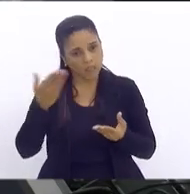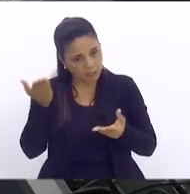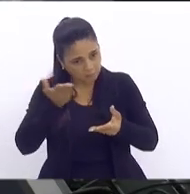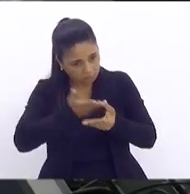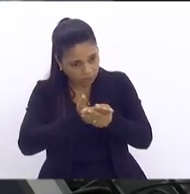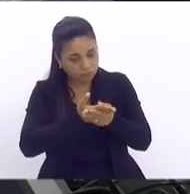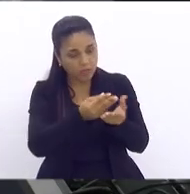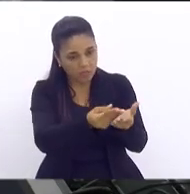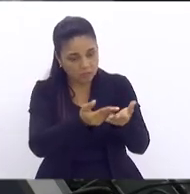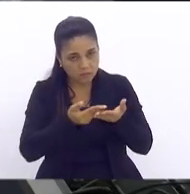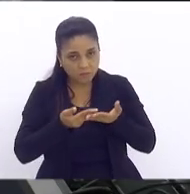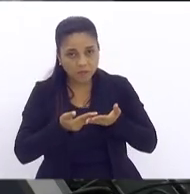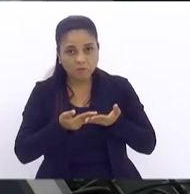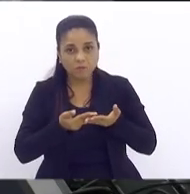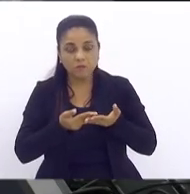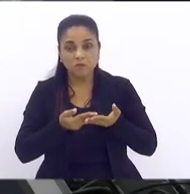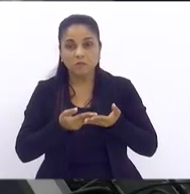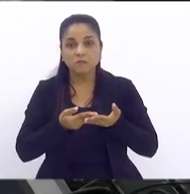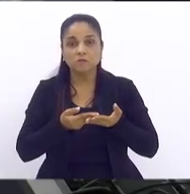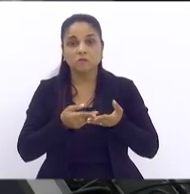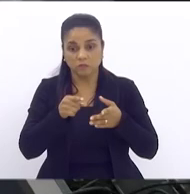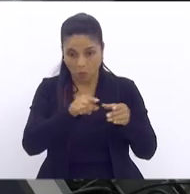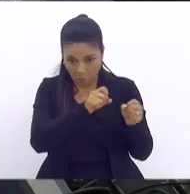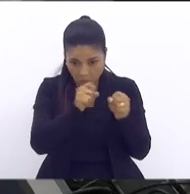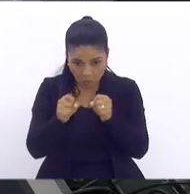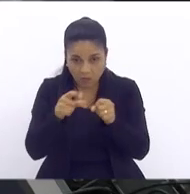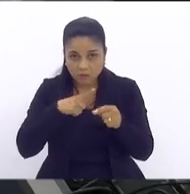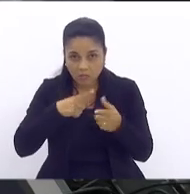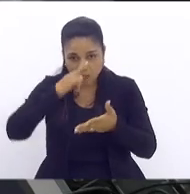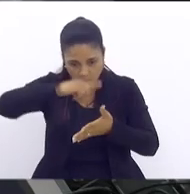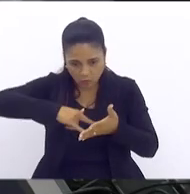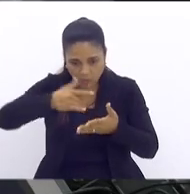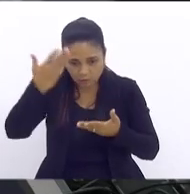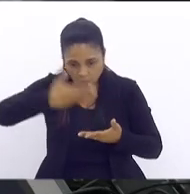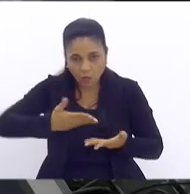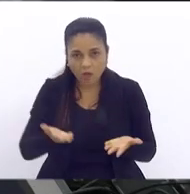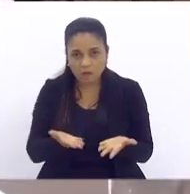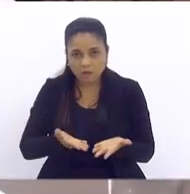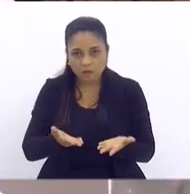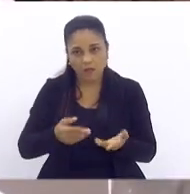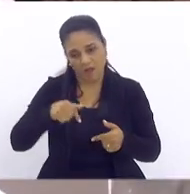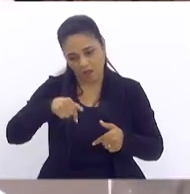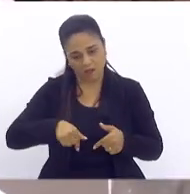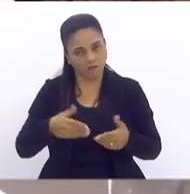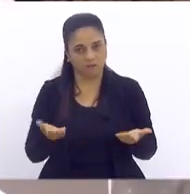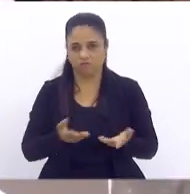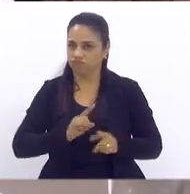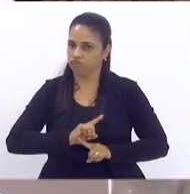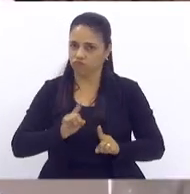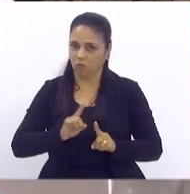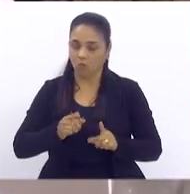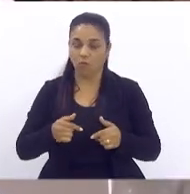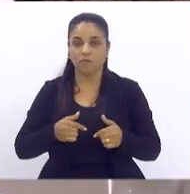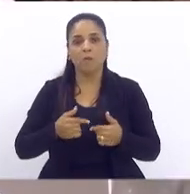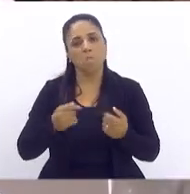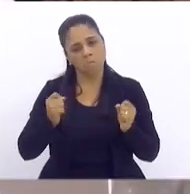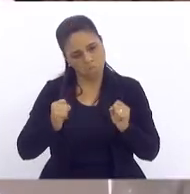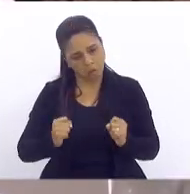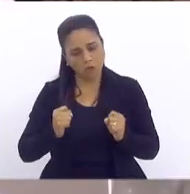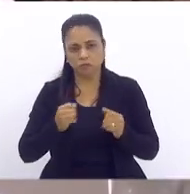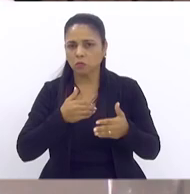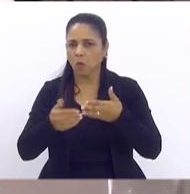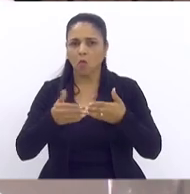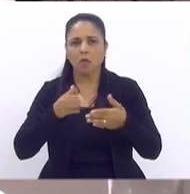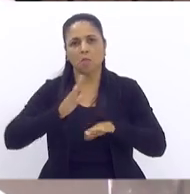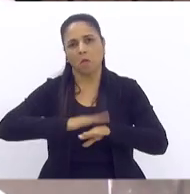foi ele foi autuado. Seu poder, nesse momento, você tem essa documentação comprobatória? Então, aqui não, mas pode ser enviada a qualquer momento que o senhor